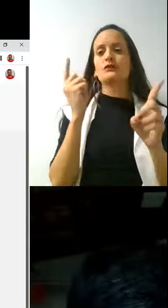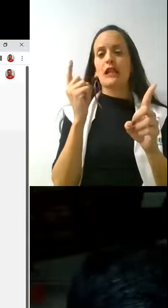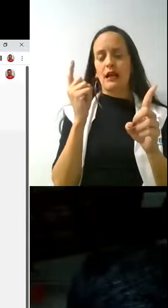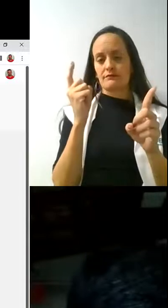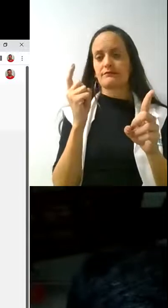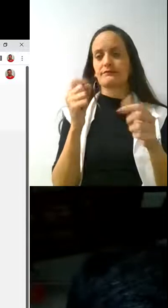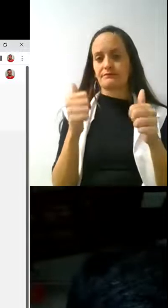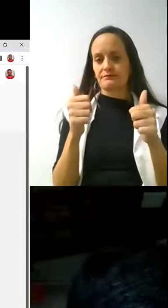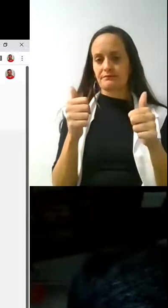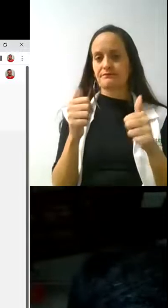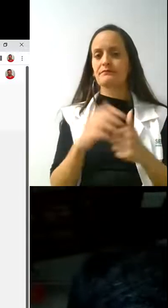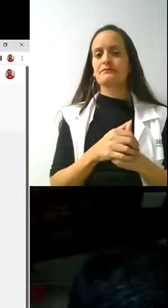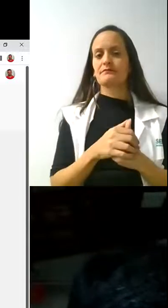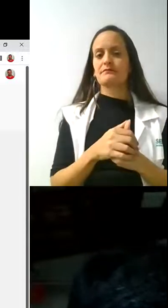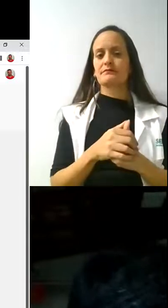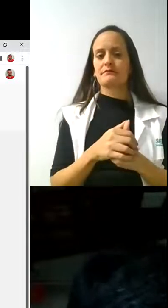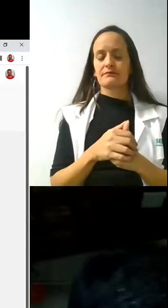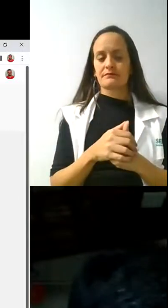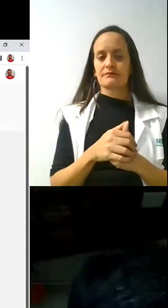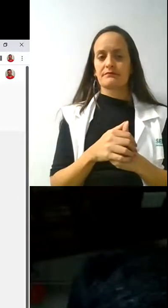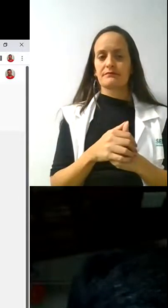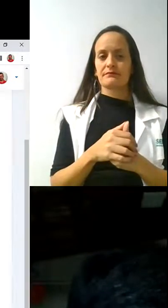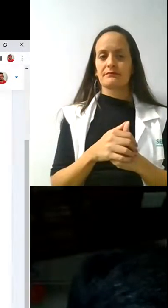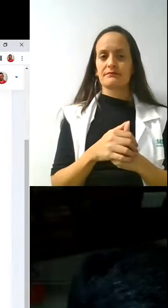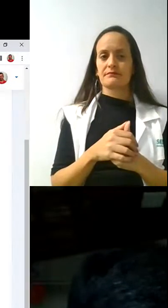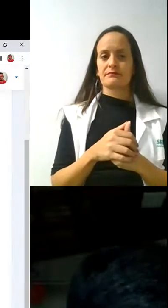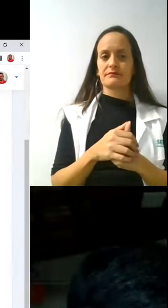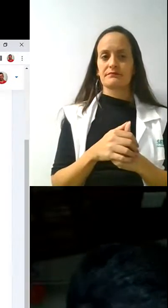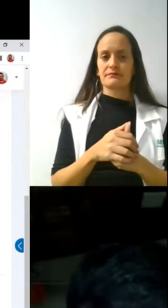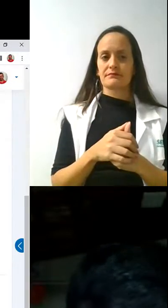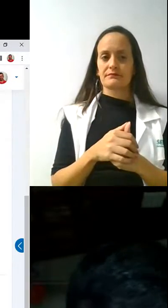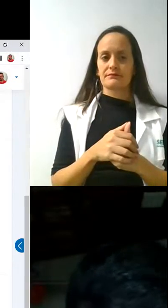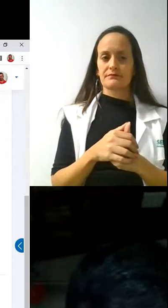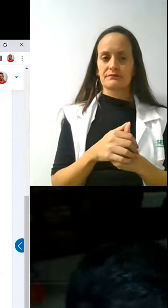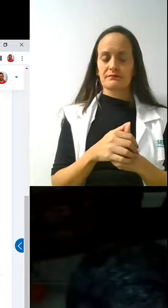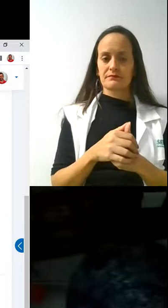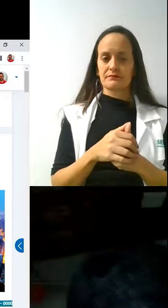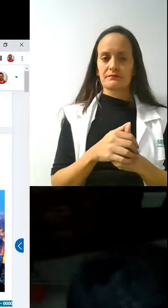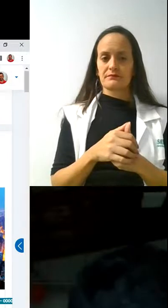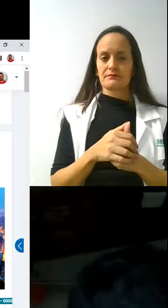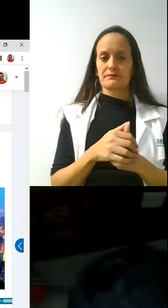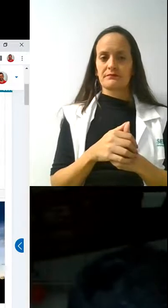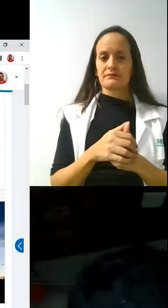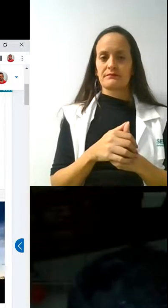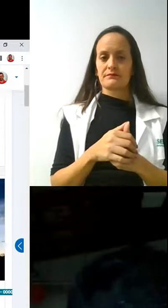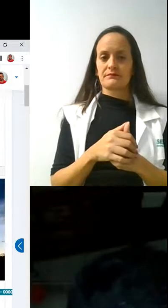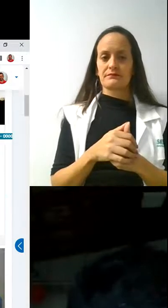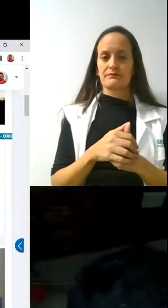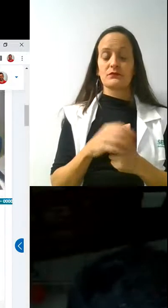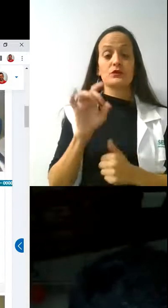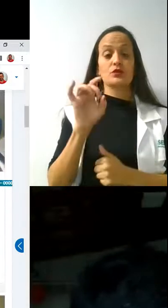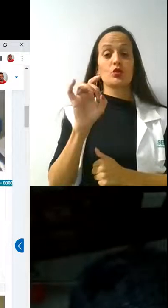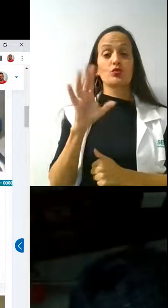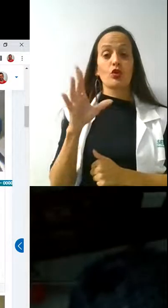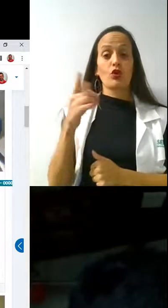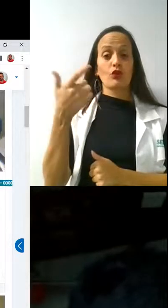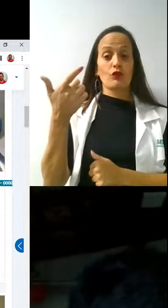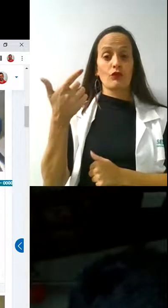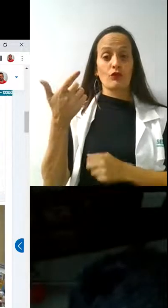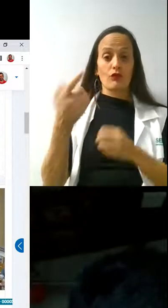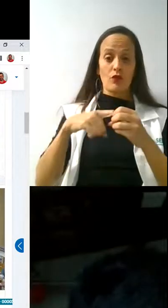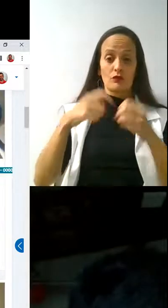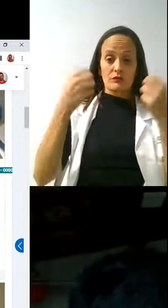Quero sim, professor, quero sim. Daí fica organizado. Beleza. Então, só explicando, ó, a pior parte, vamos dizer